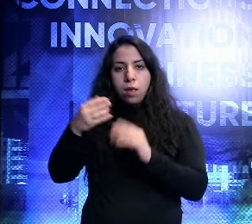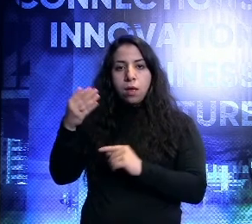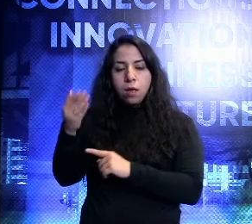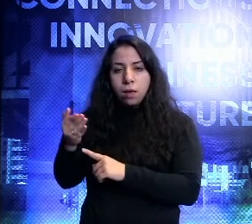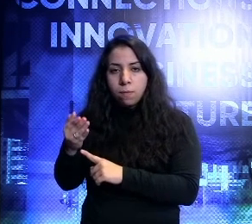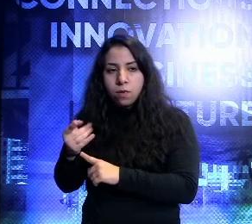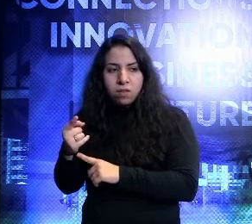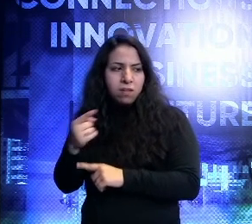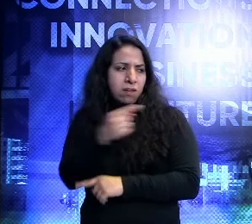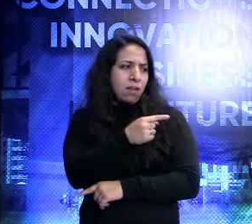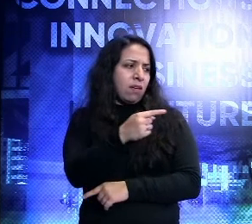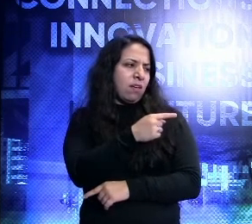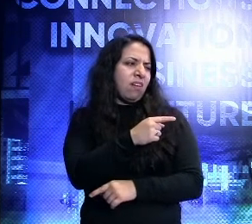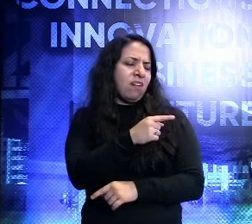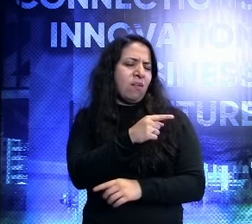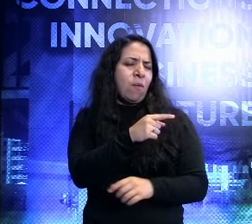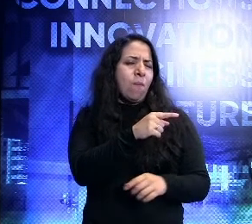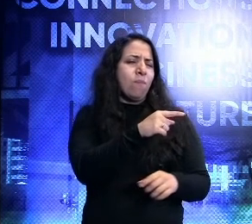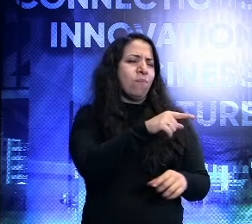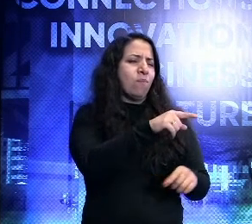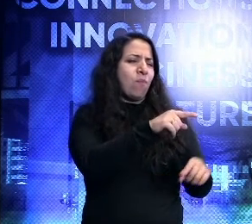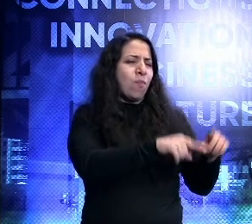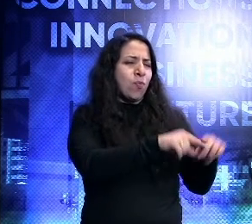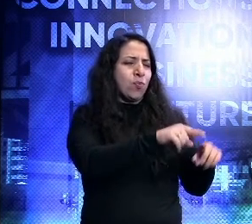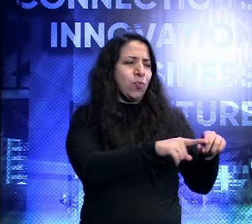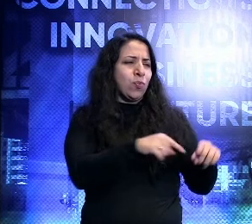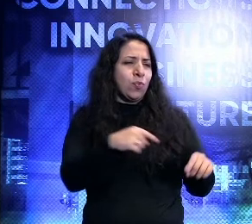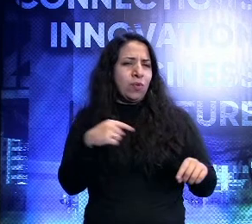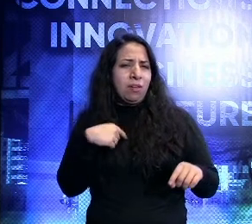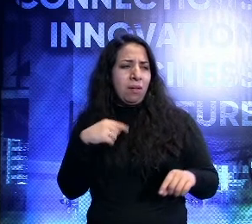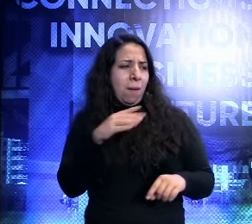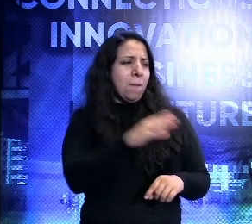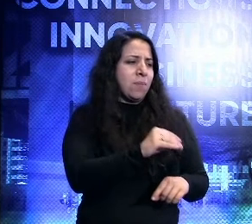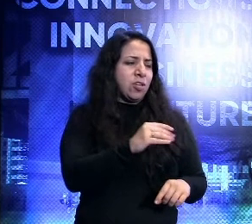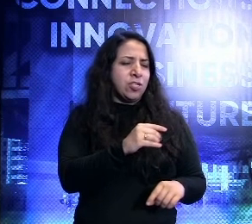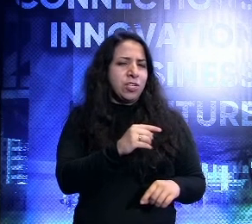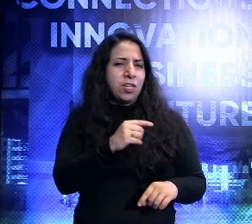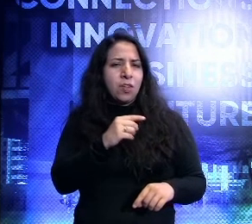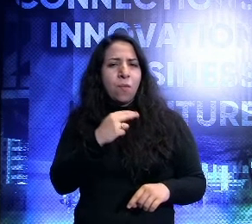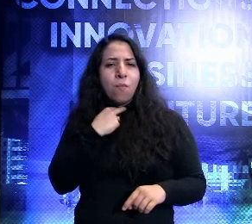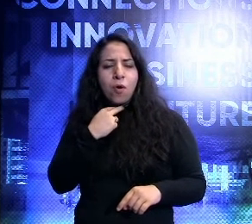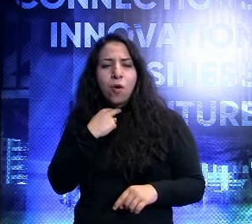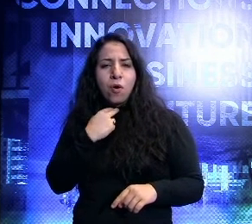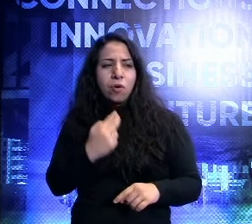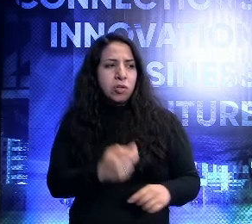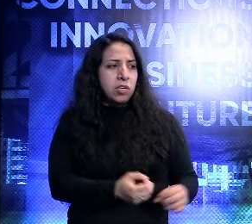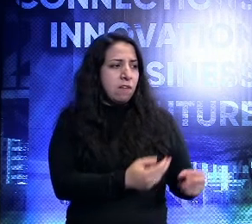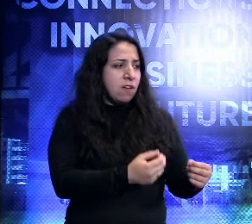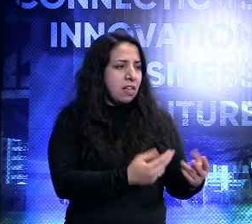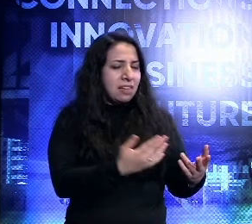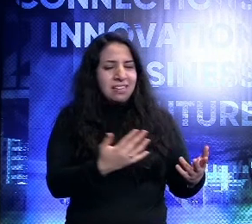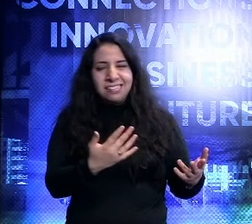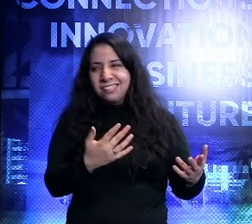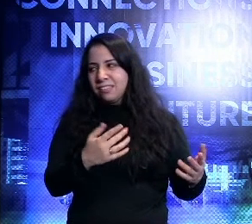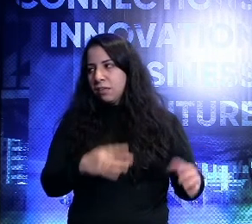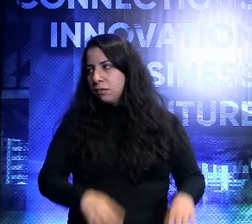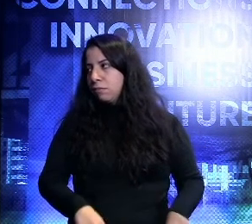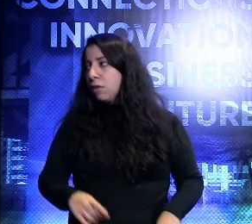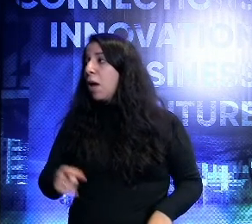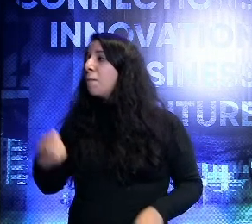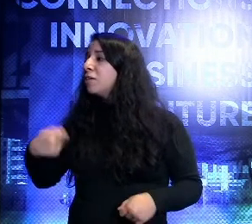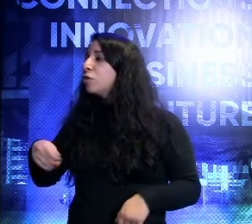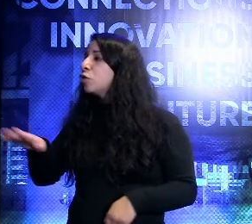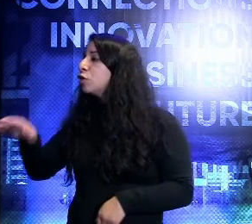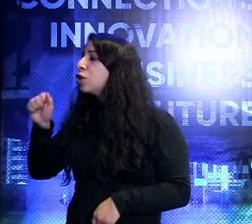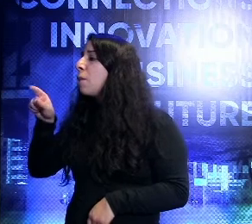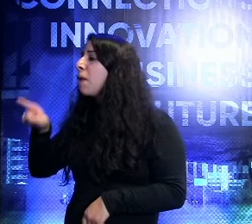produto lá, o cara não deixa mexer no negócio, porque vai parar de vender, sabe? Então eu preciso falar com o chefe do chefe do chefe do meu chefe, para ele